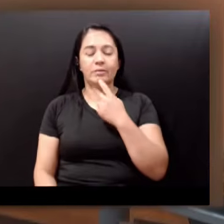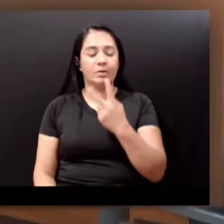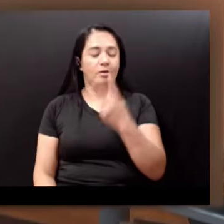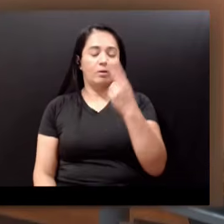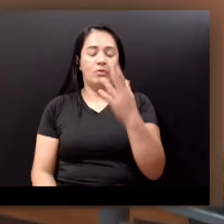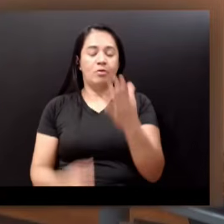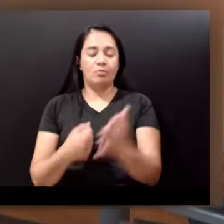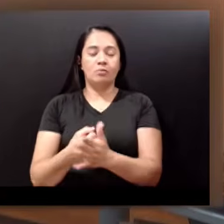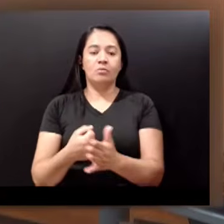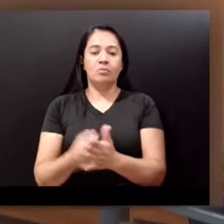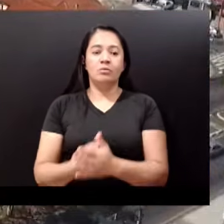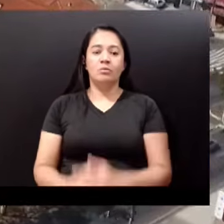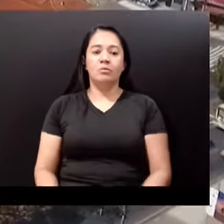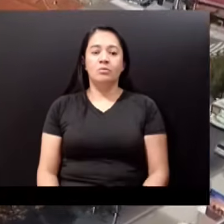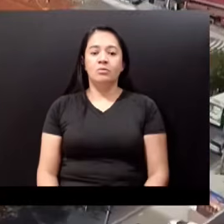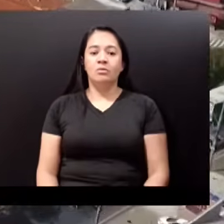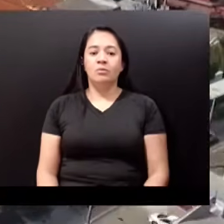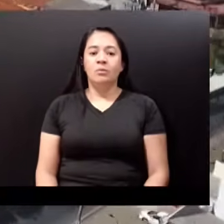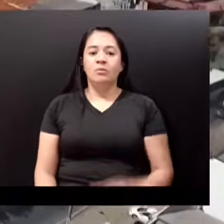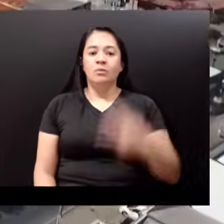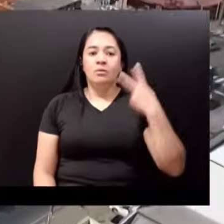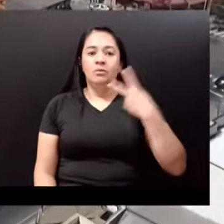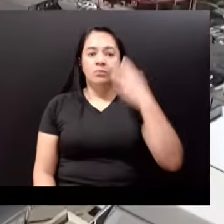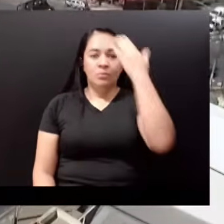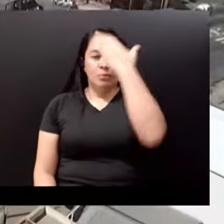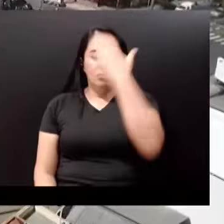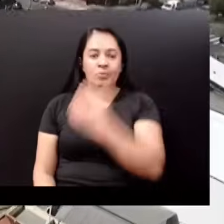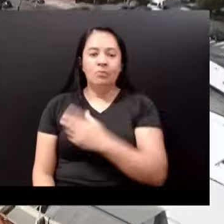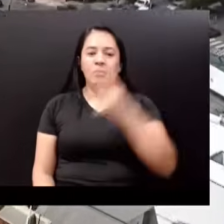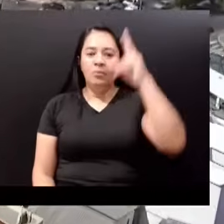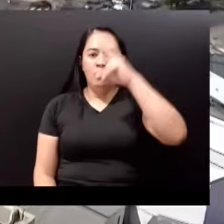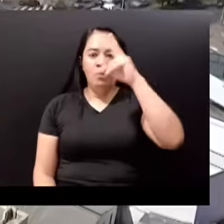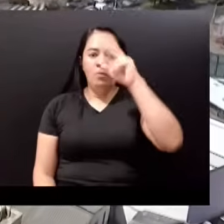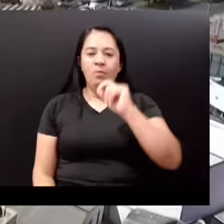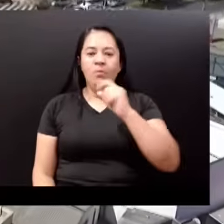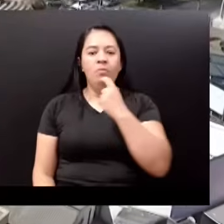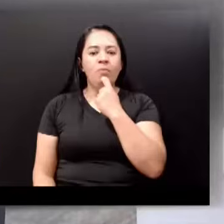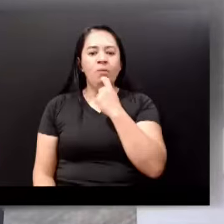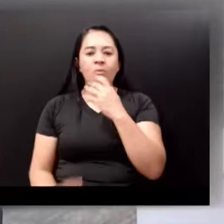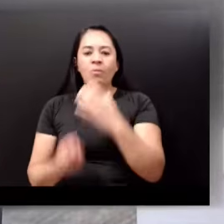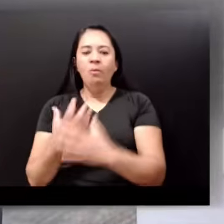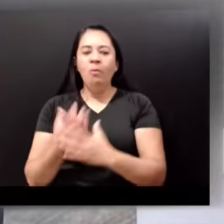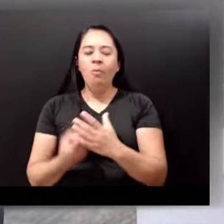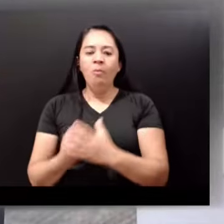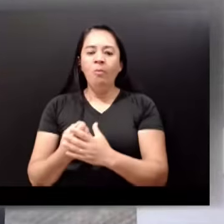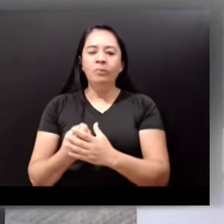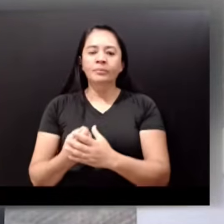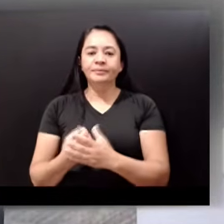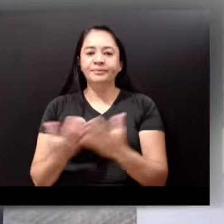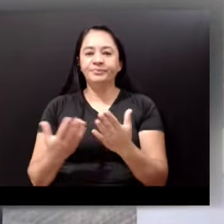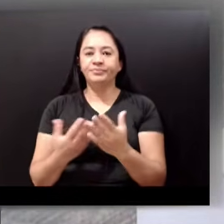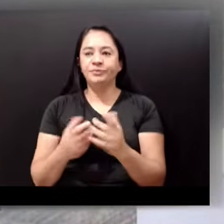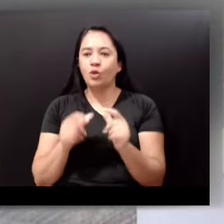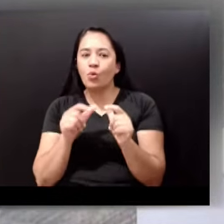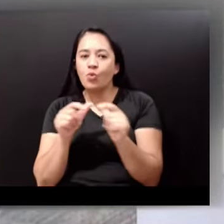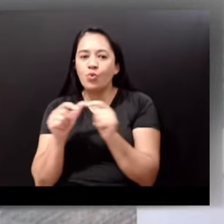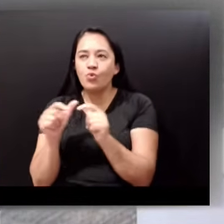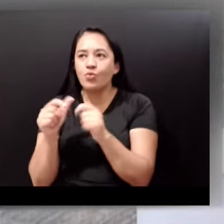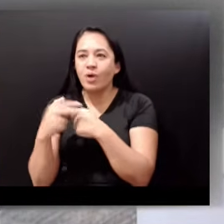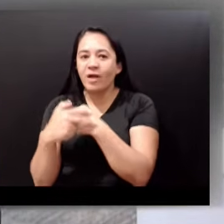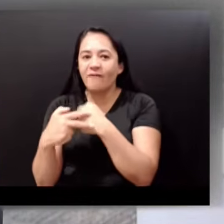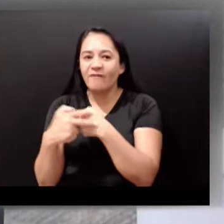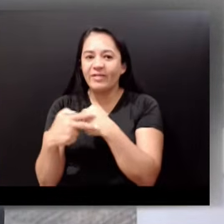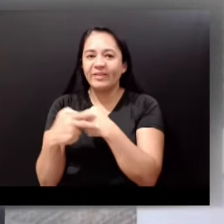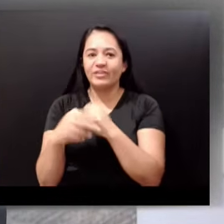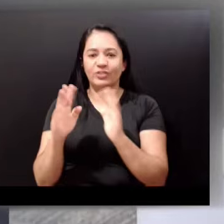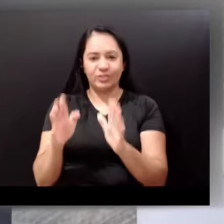árvores. Vereador Iabico relembrou que Campinas está criando manchas verdes na cidade. Nós estamos com um projeto em andamento na cidade